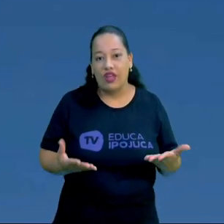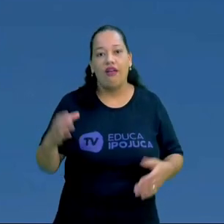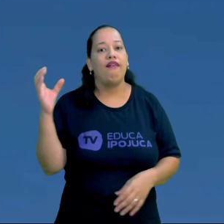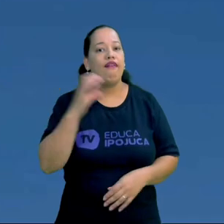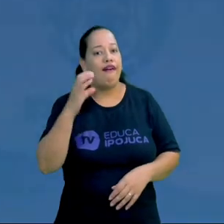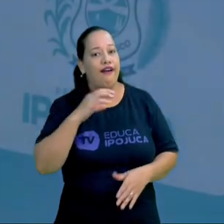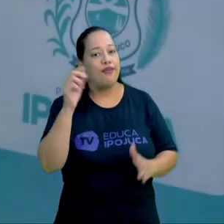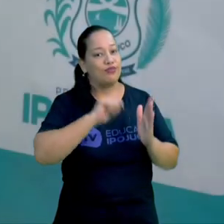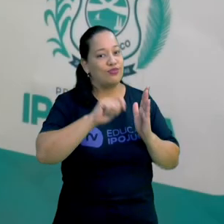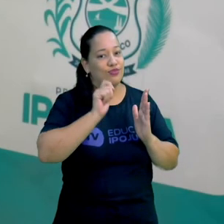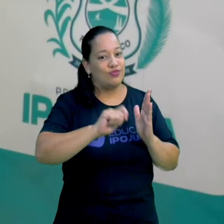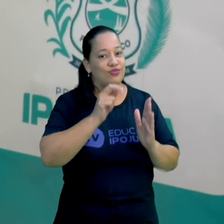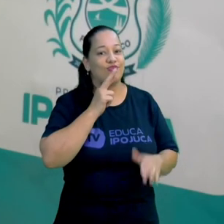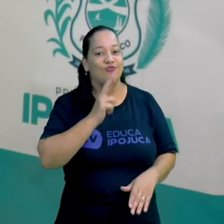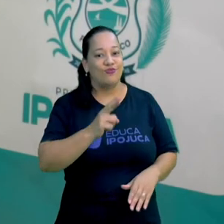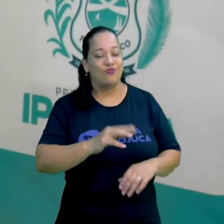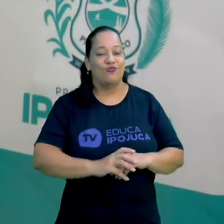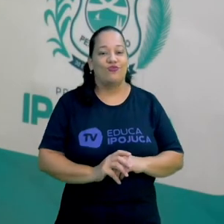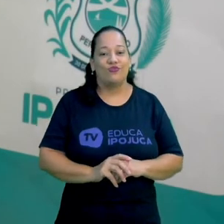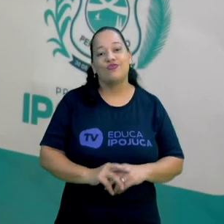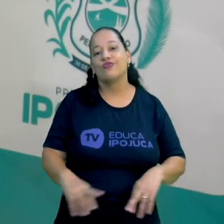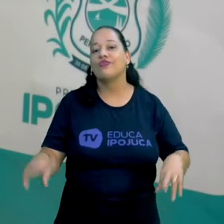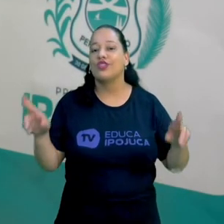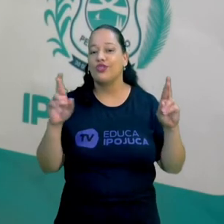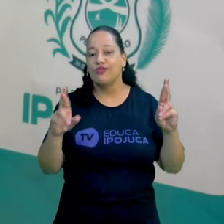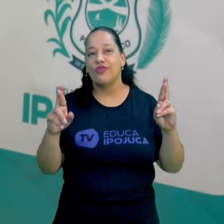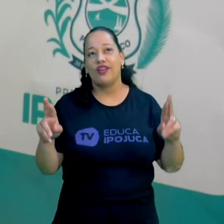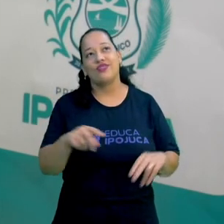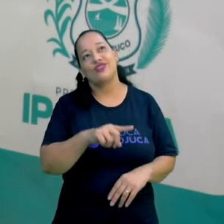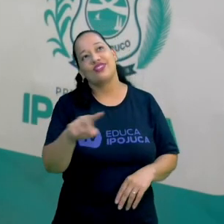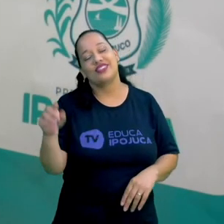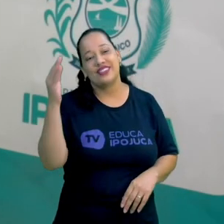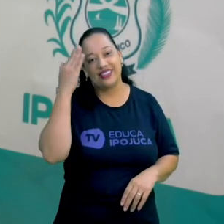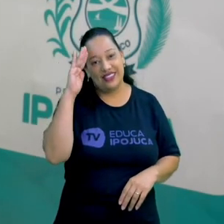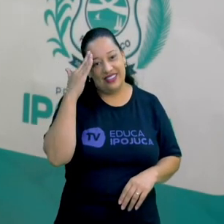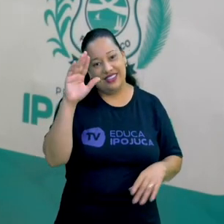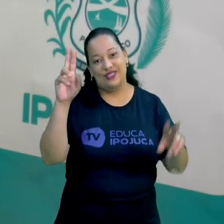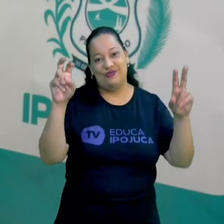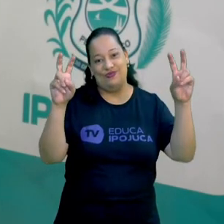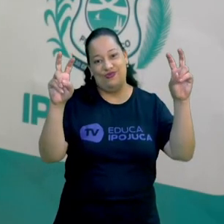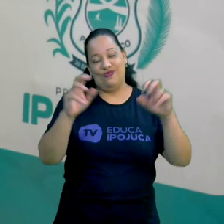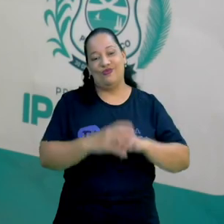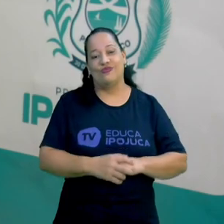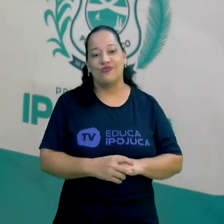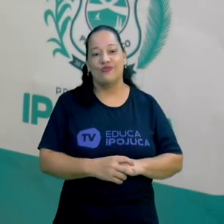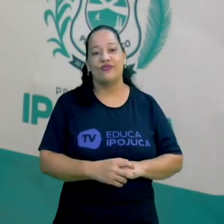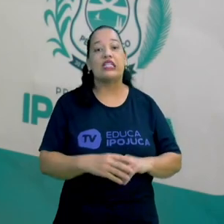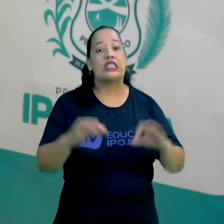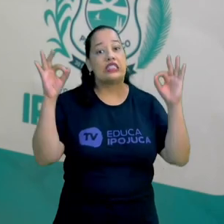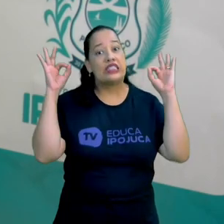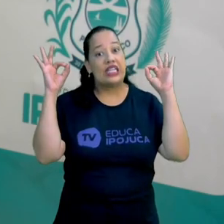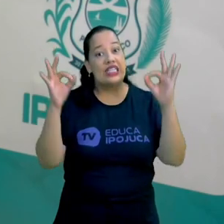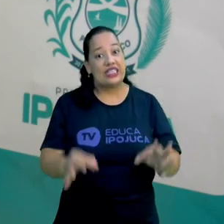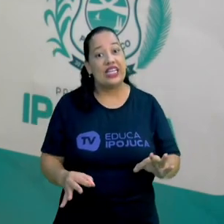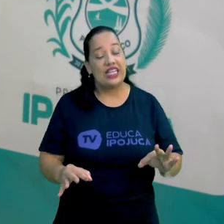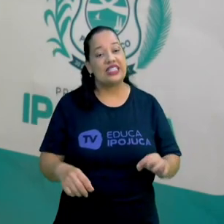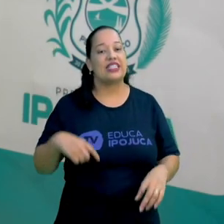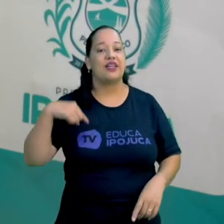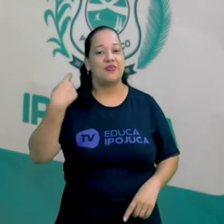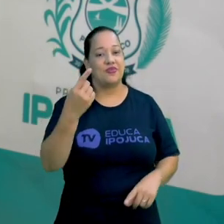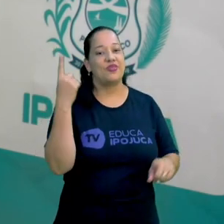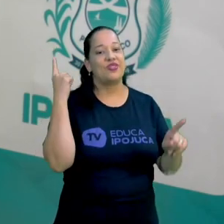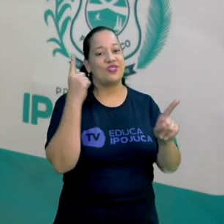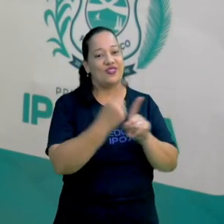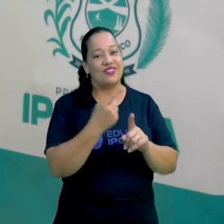corra para fazer. Espero que você tenha entendido um pouco este assunto. Com certeza, nos